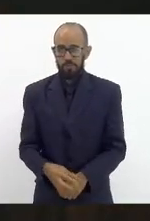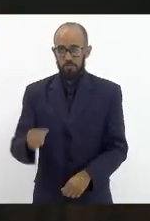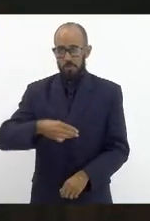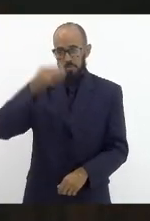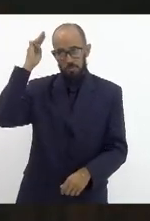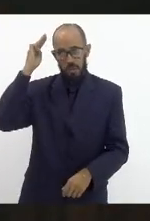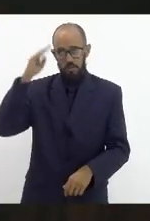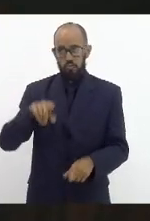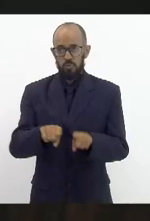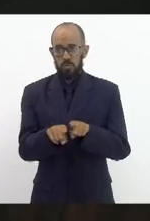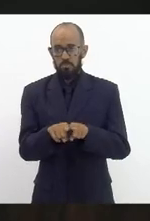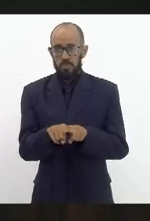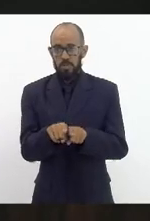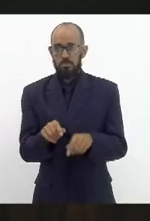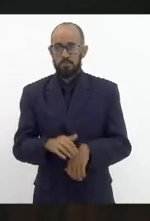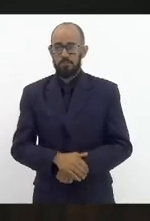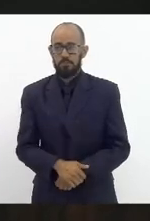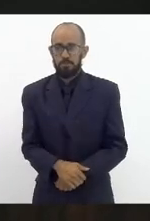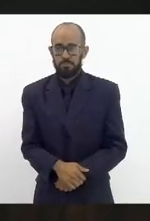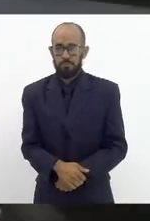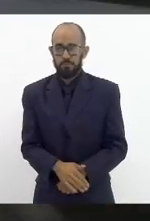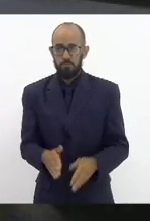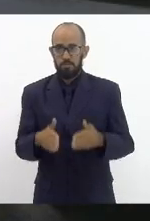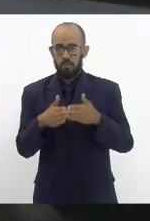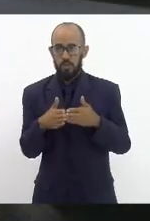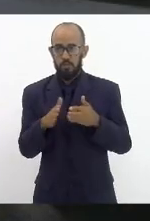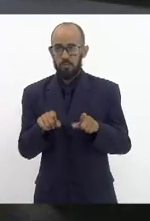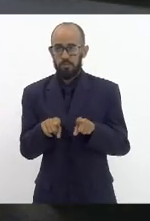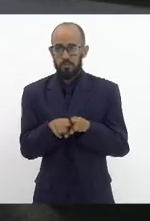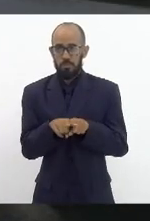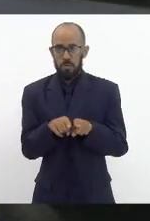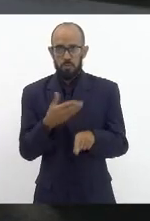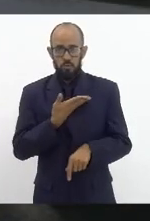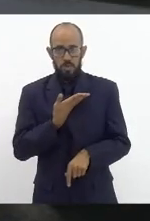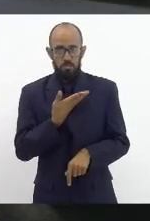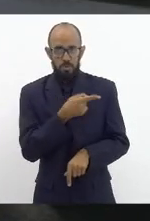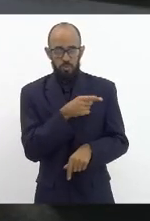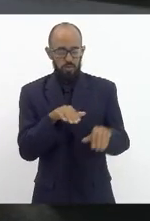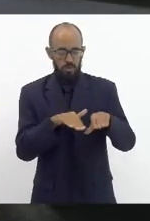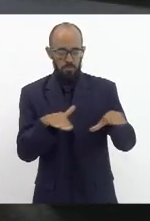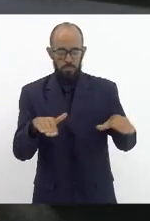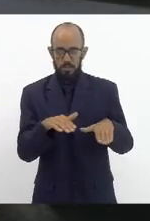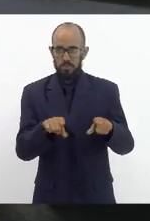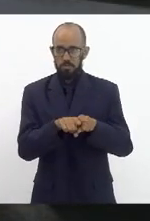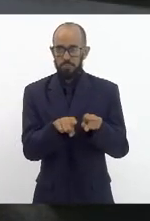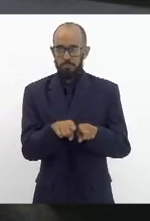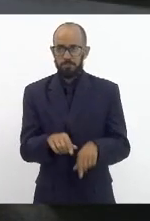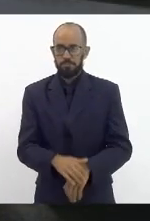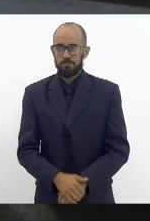Márcio, por favor, para os amigos aqui que compõem a mesa.